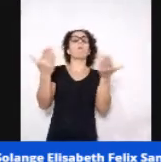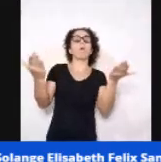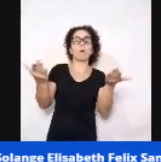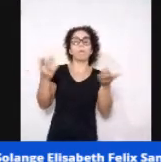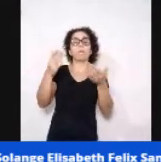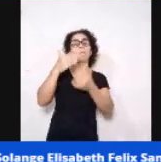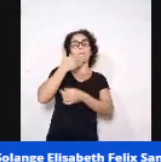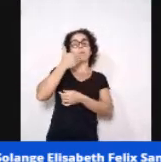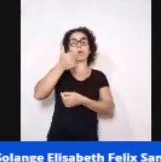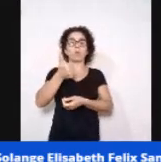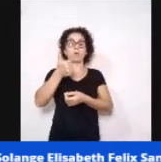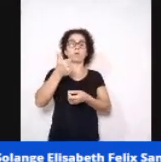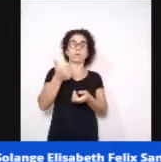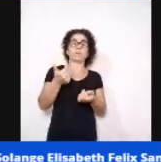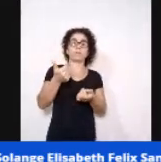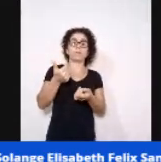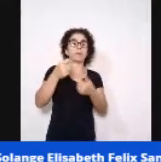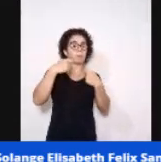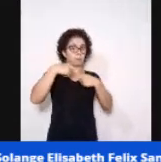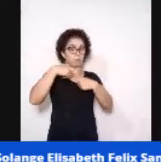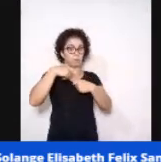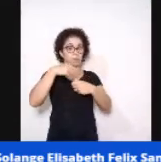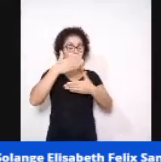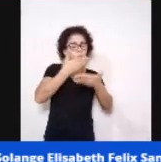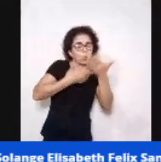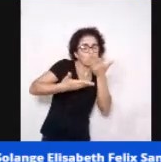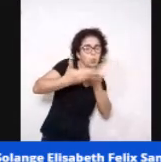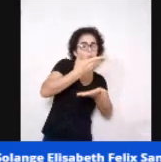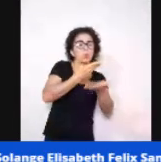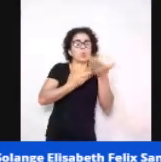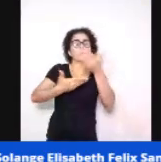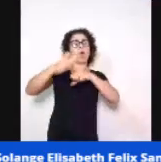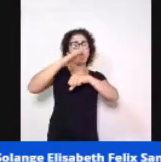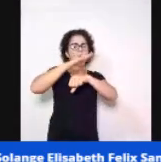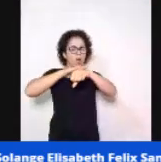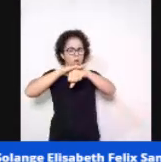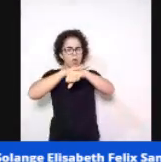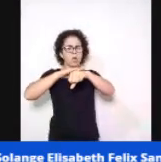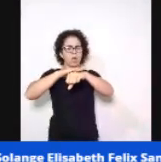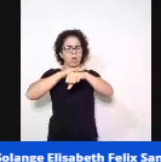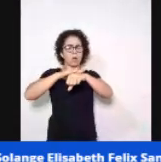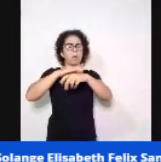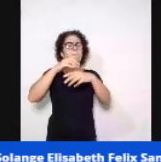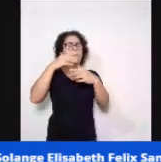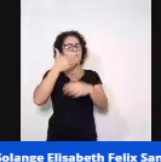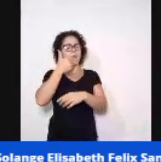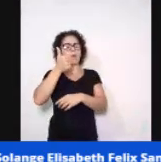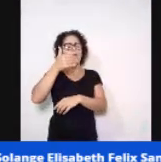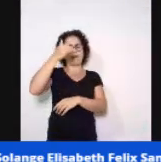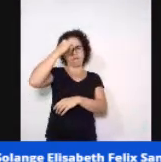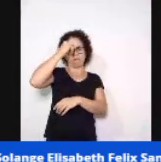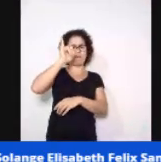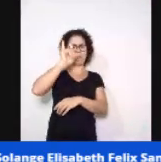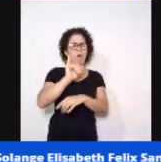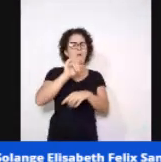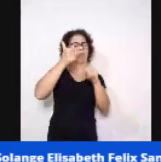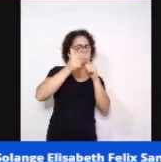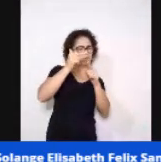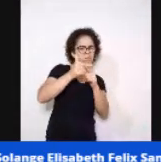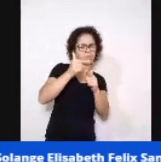pode prestar um pouquinho mais atenção em evitar um problema? Como que a inteligência emocional poderia